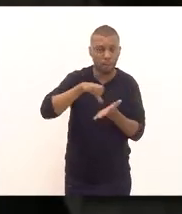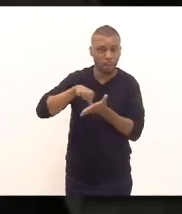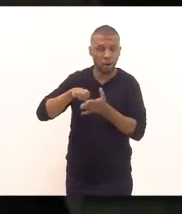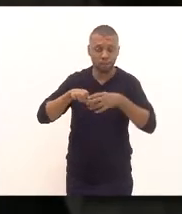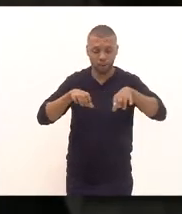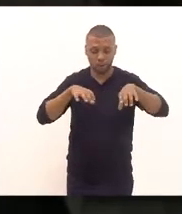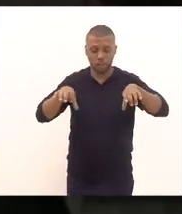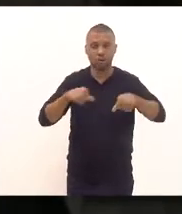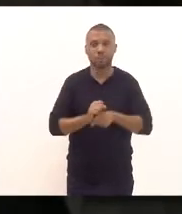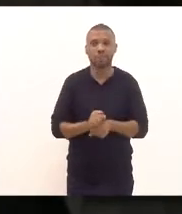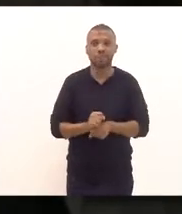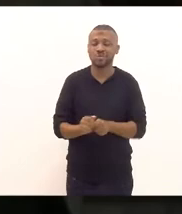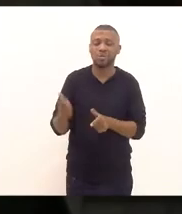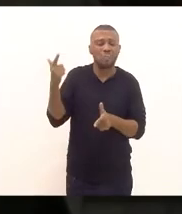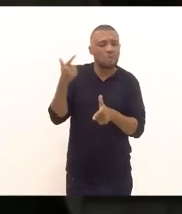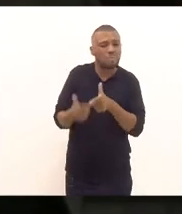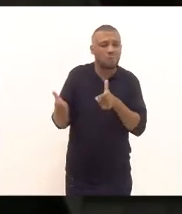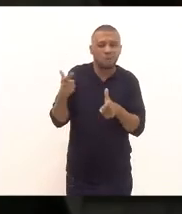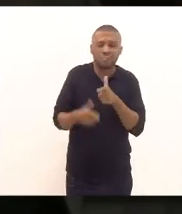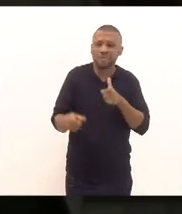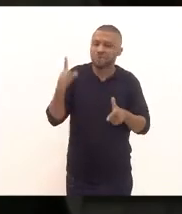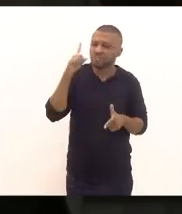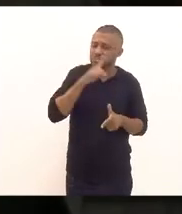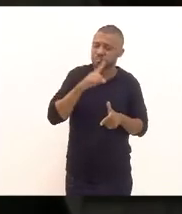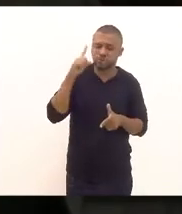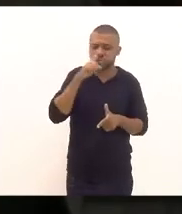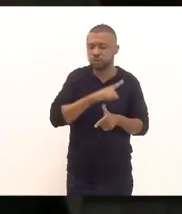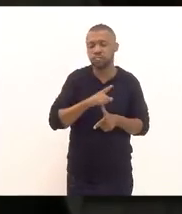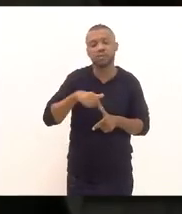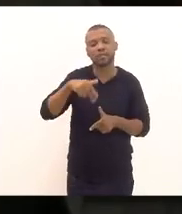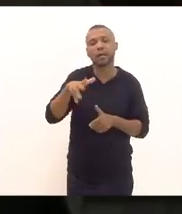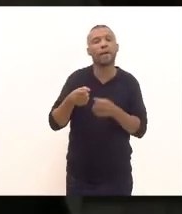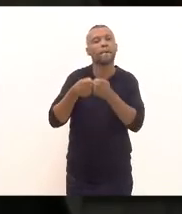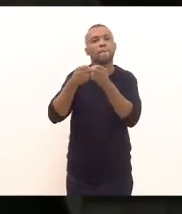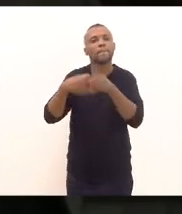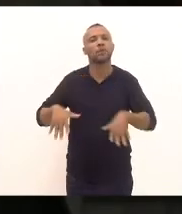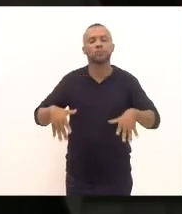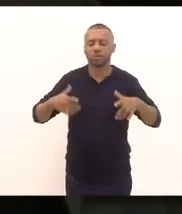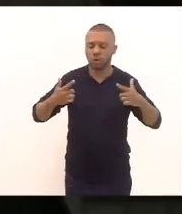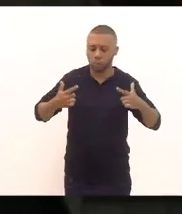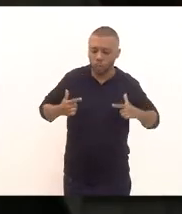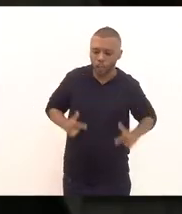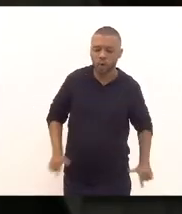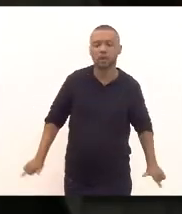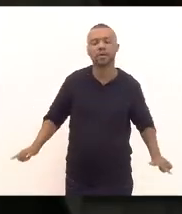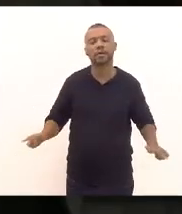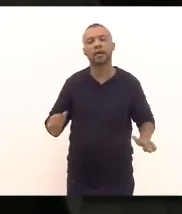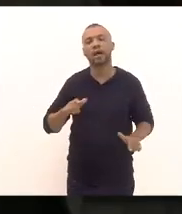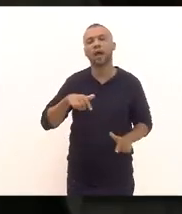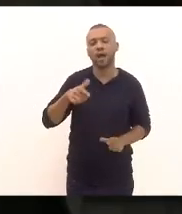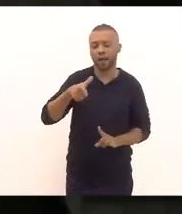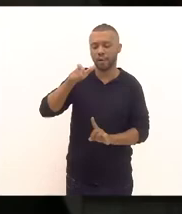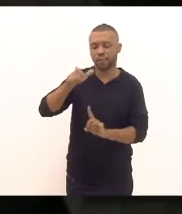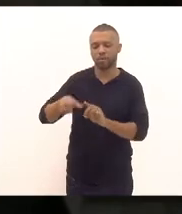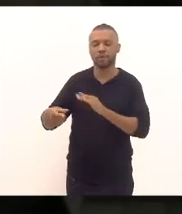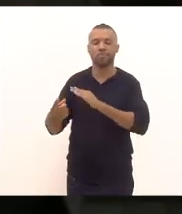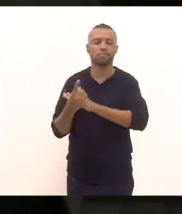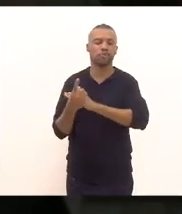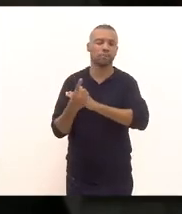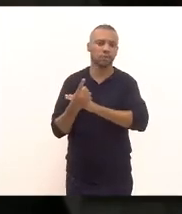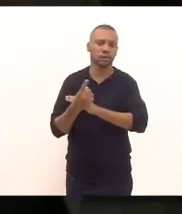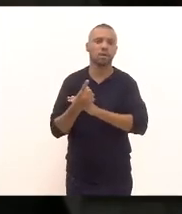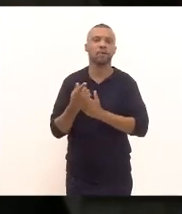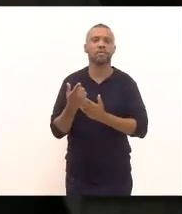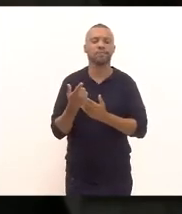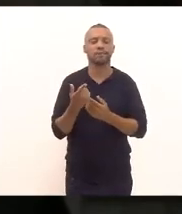de intensa fragilidade e vulnerabilidade e quem paga o preço que paga o custo disso é o usuário dos serviços que são prestados